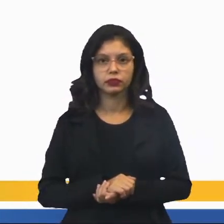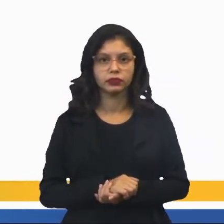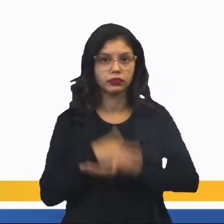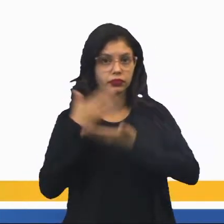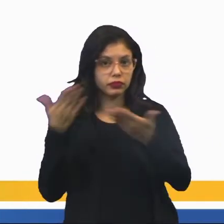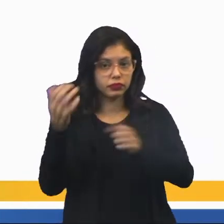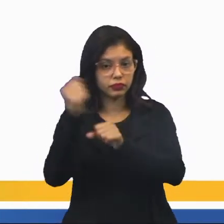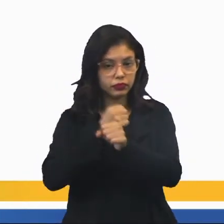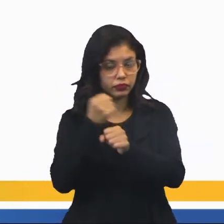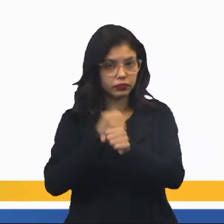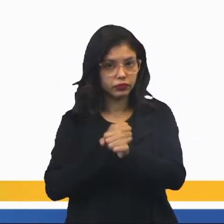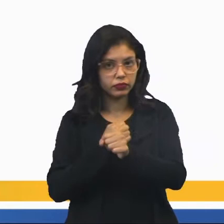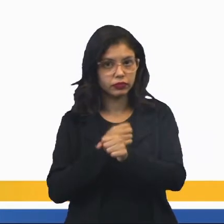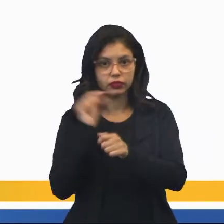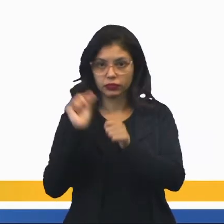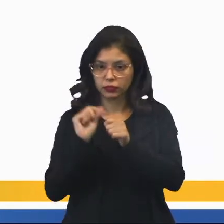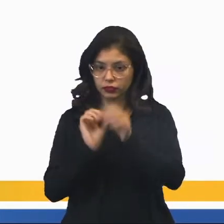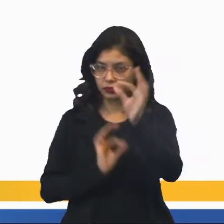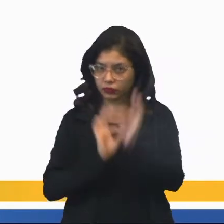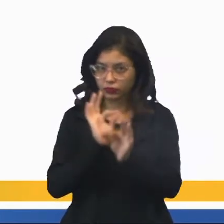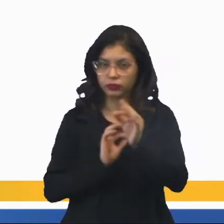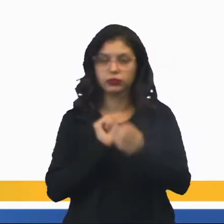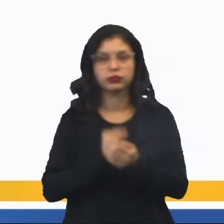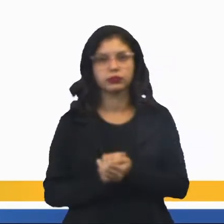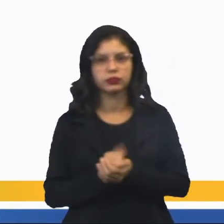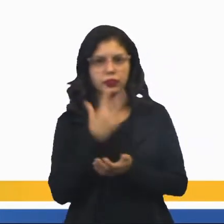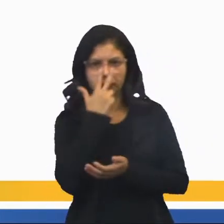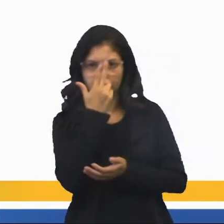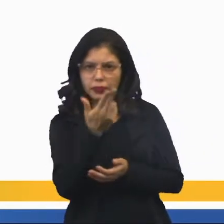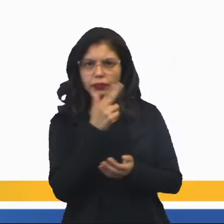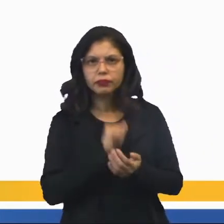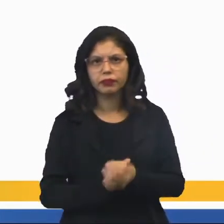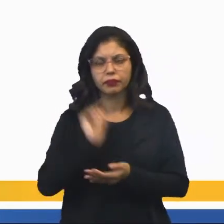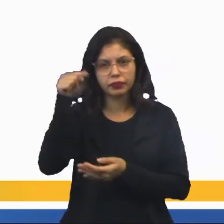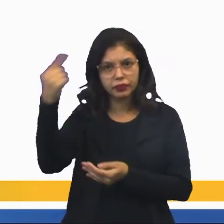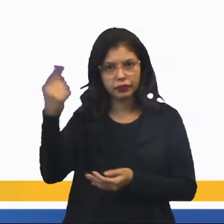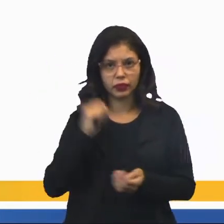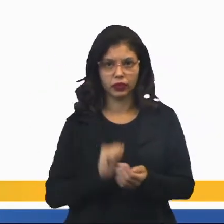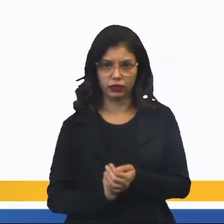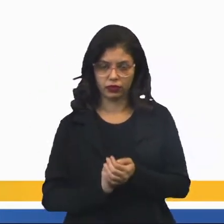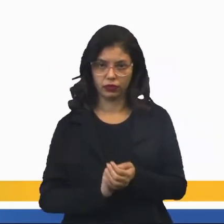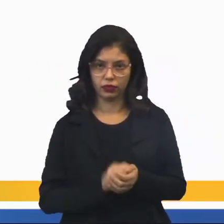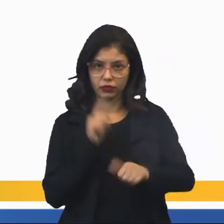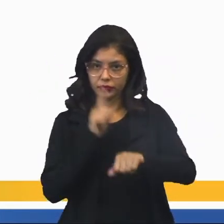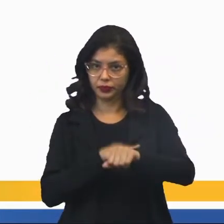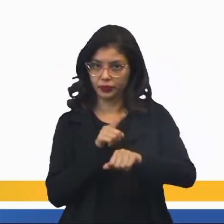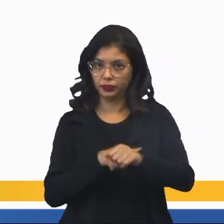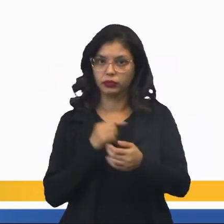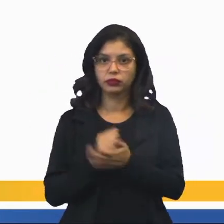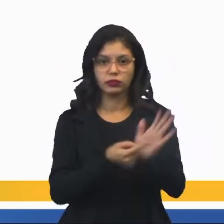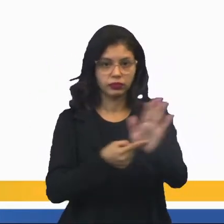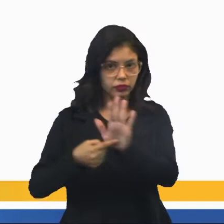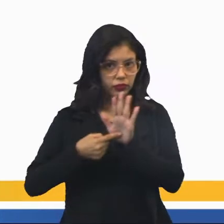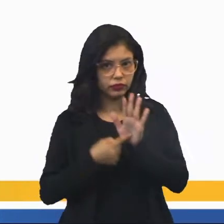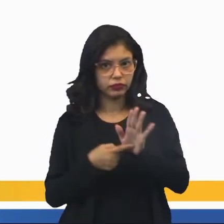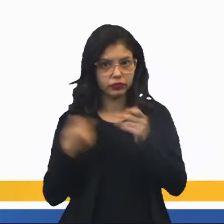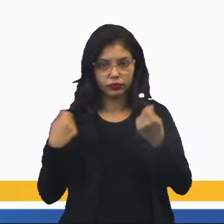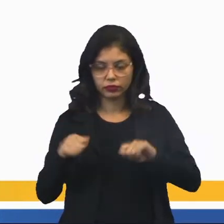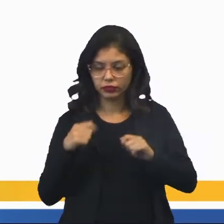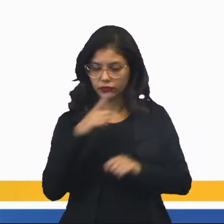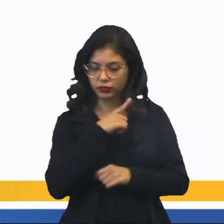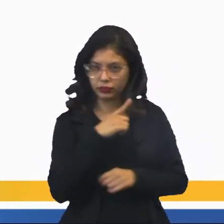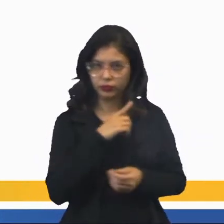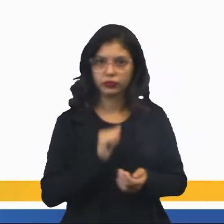Essas construções que foram feitas, elas se assemelham àquelas que outrora eu mostrava para vocês que é